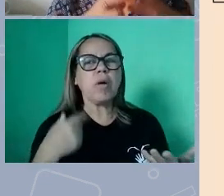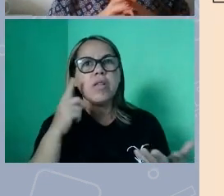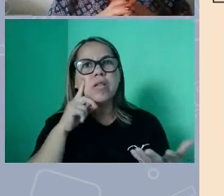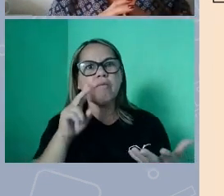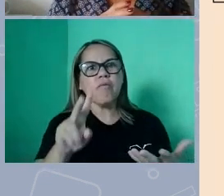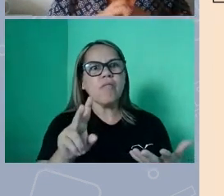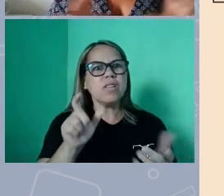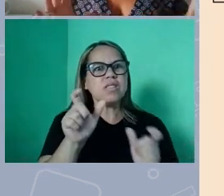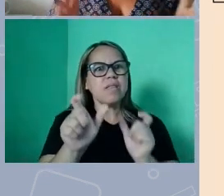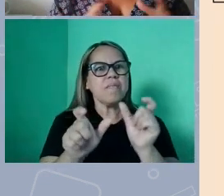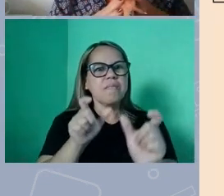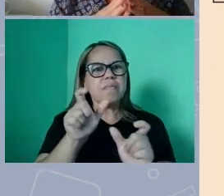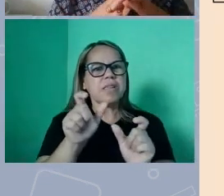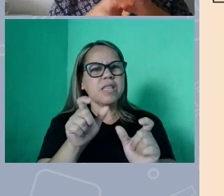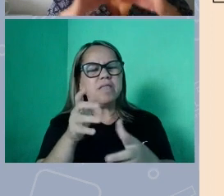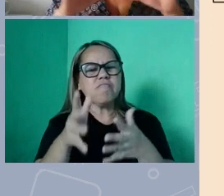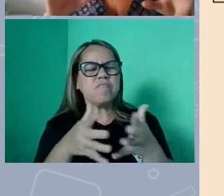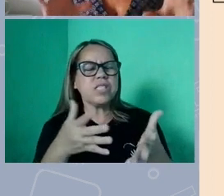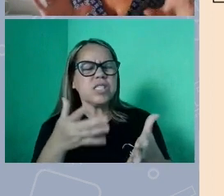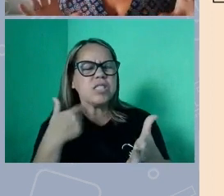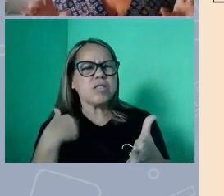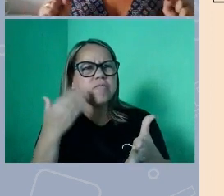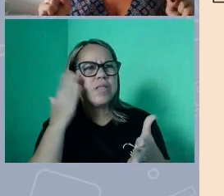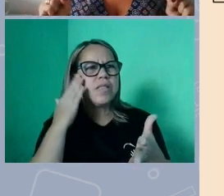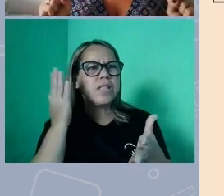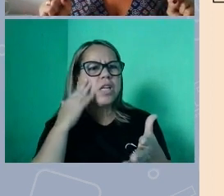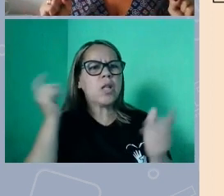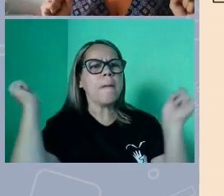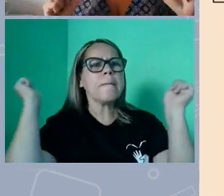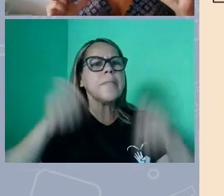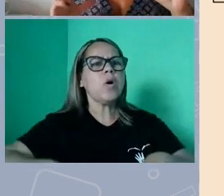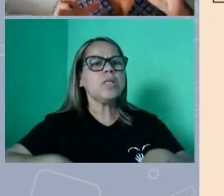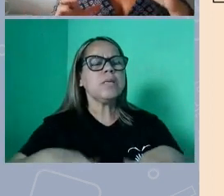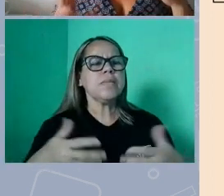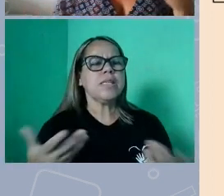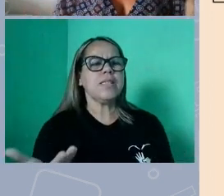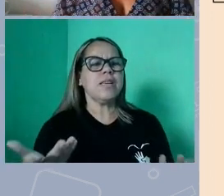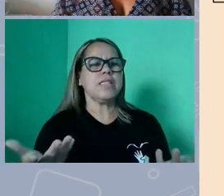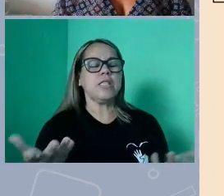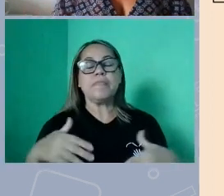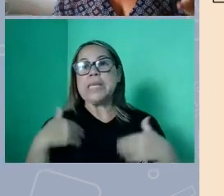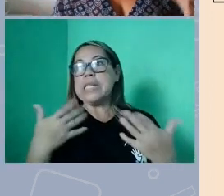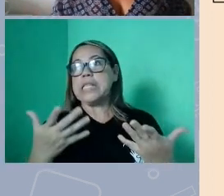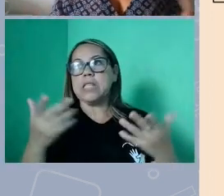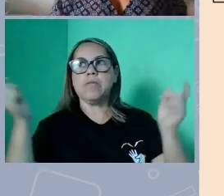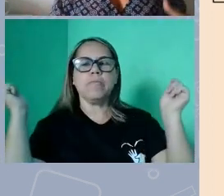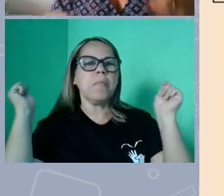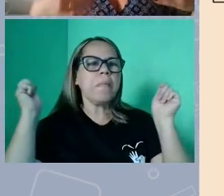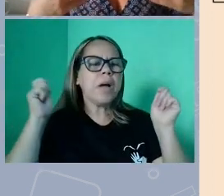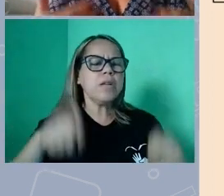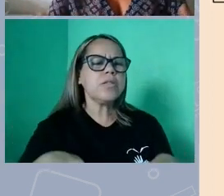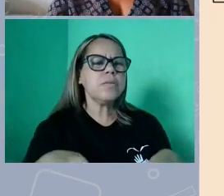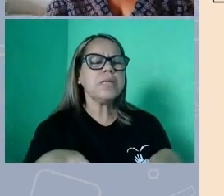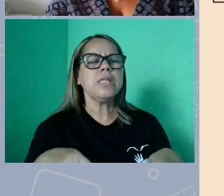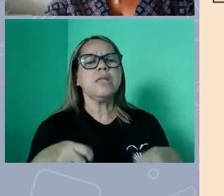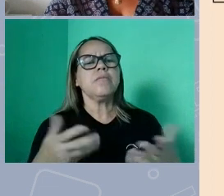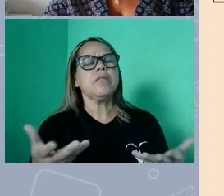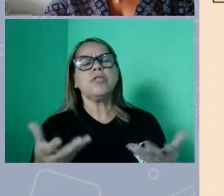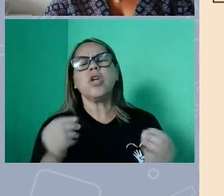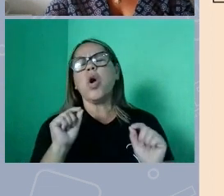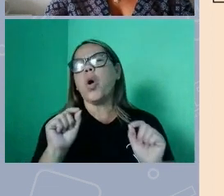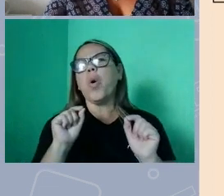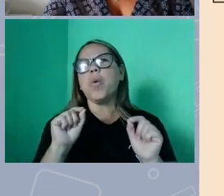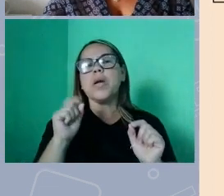é interessante de imediato associar possibilidades então o possibilismo é uma forma de